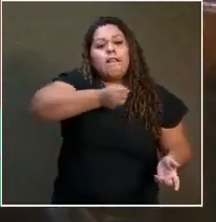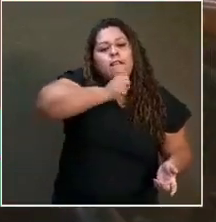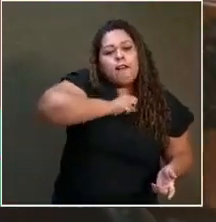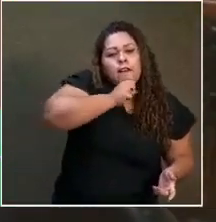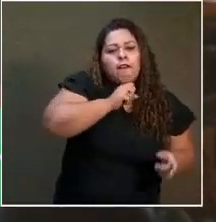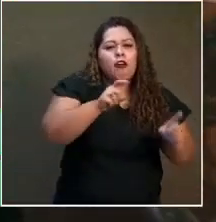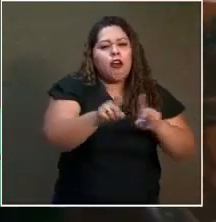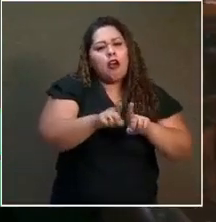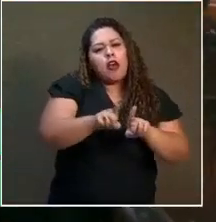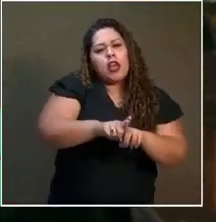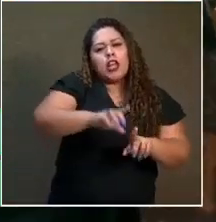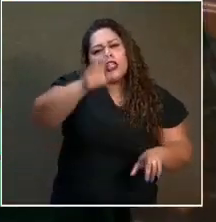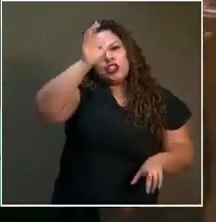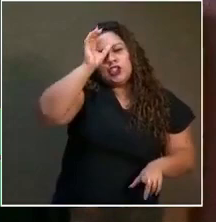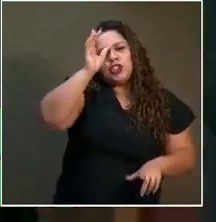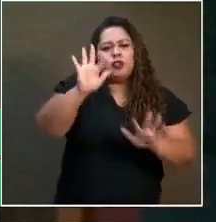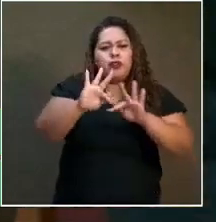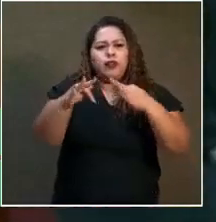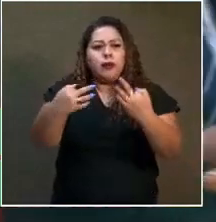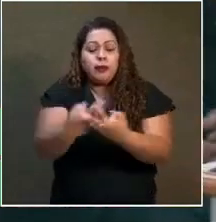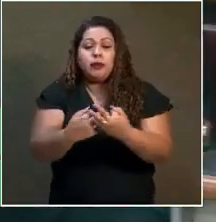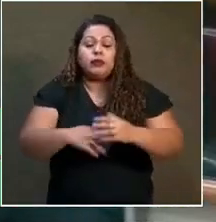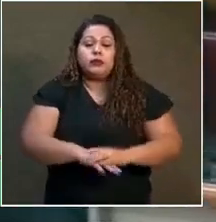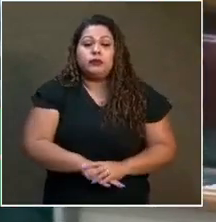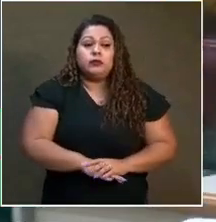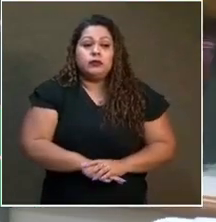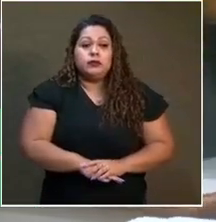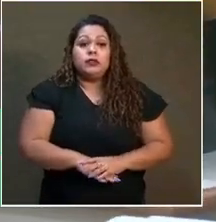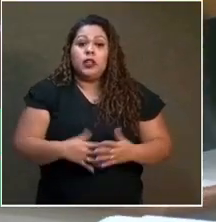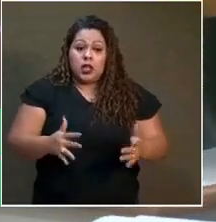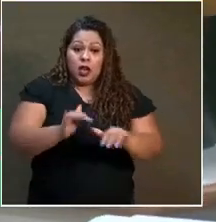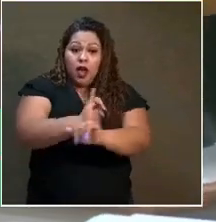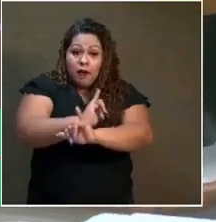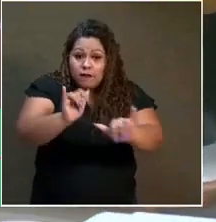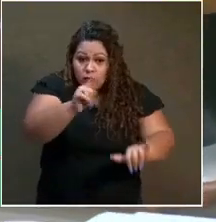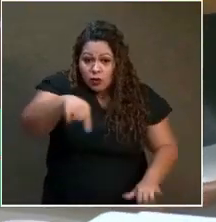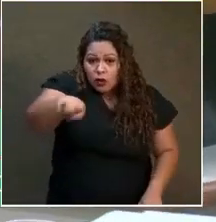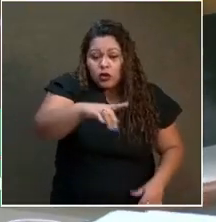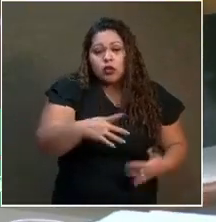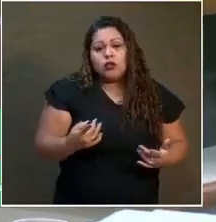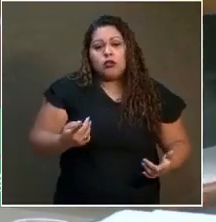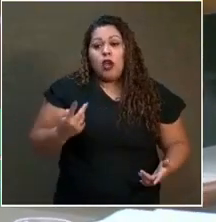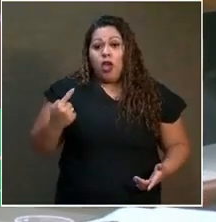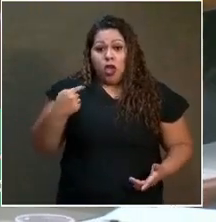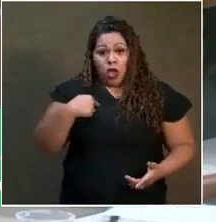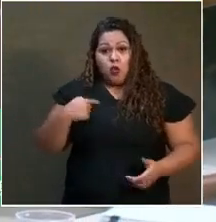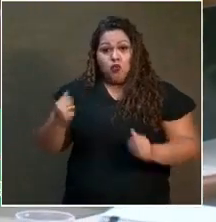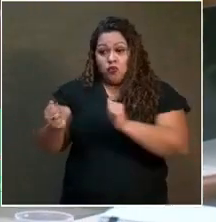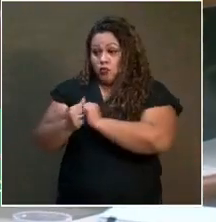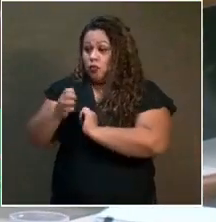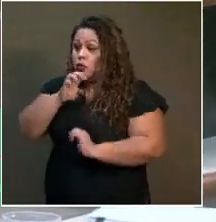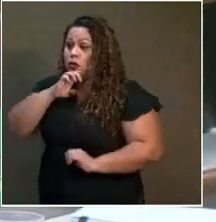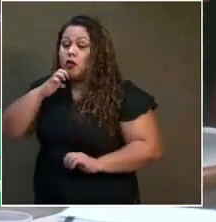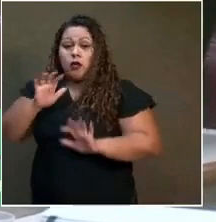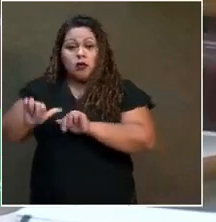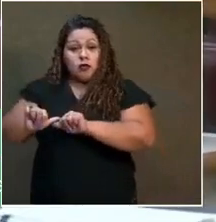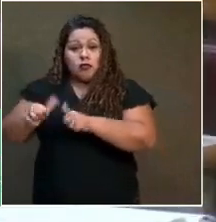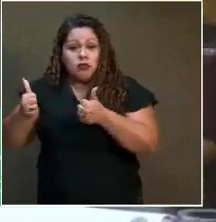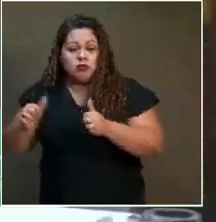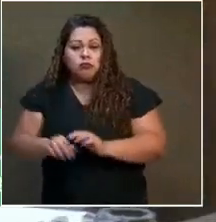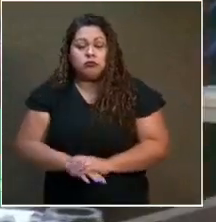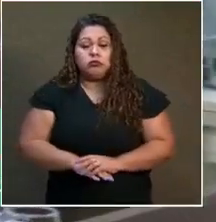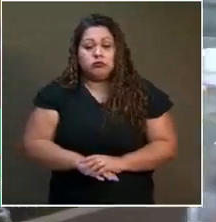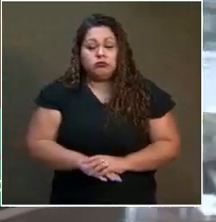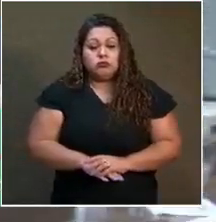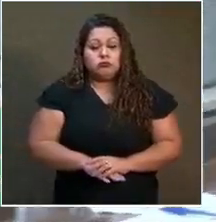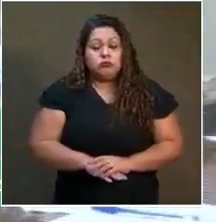outras tias, os outros parentes, e falar para eles. Nós terminamos. Se ela falou isso pela manhã, umas